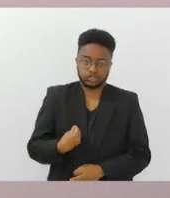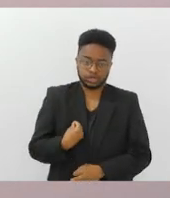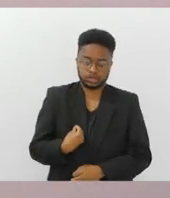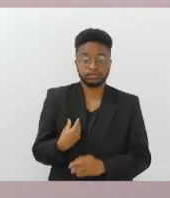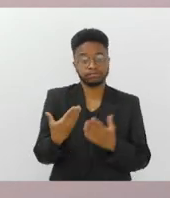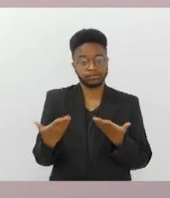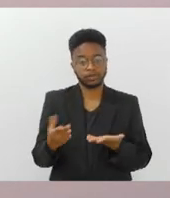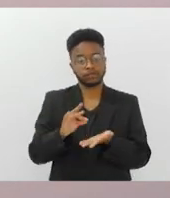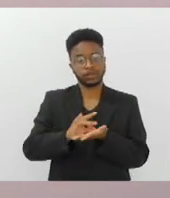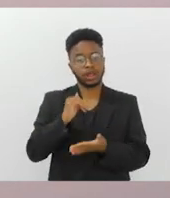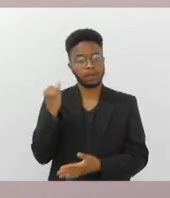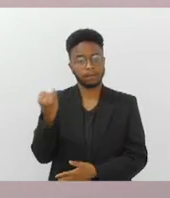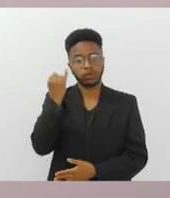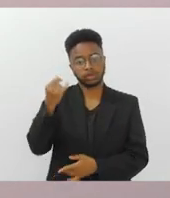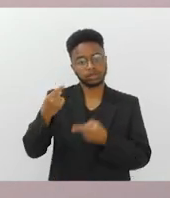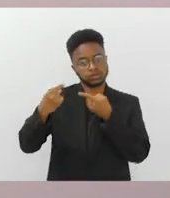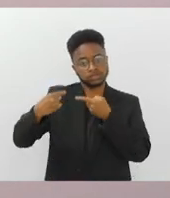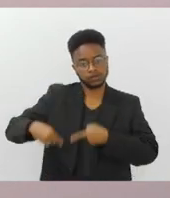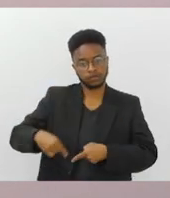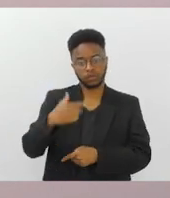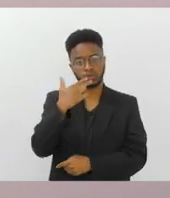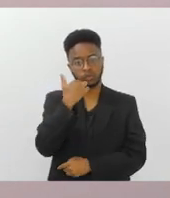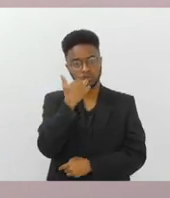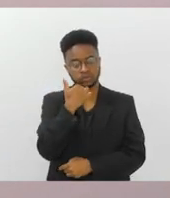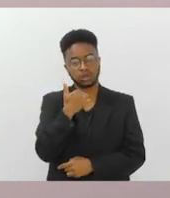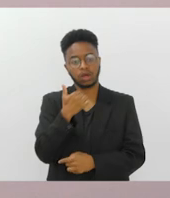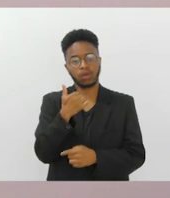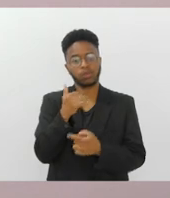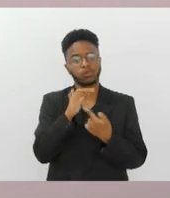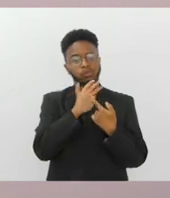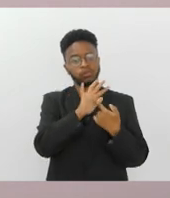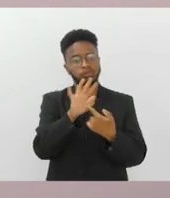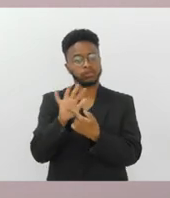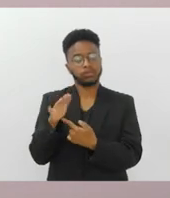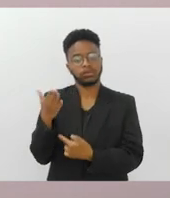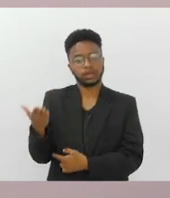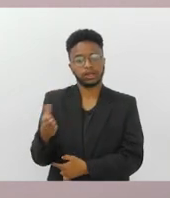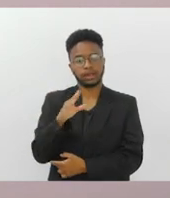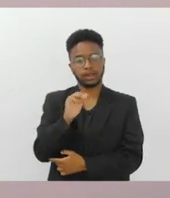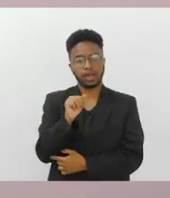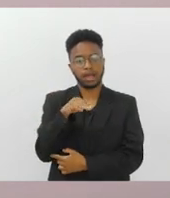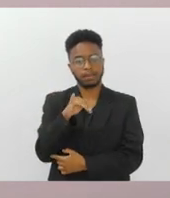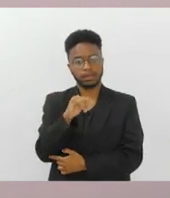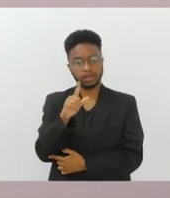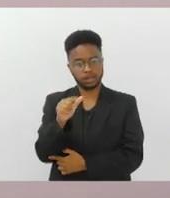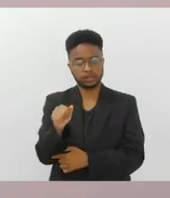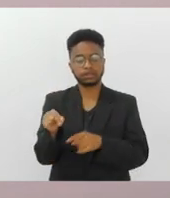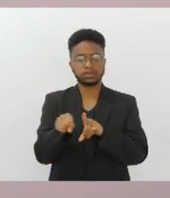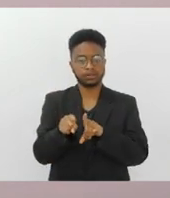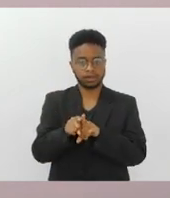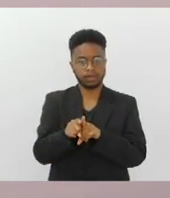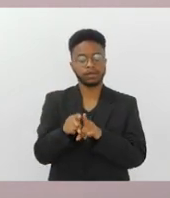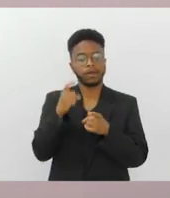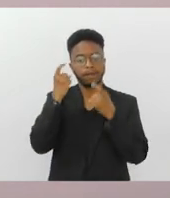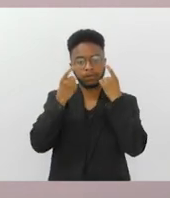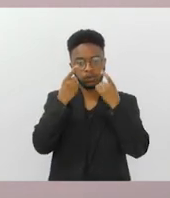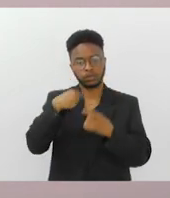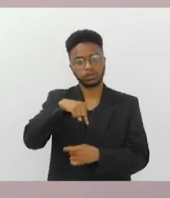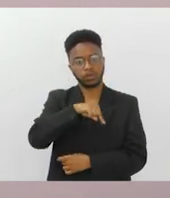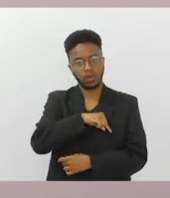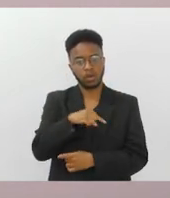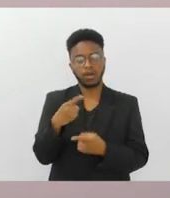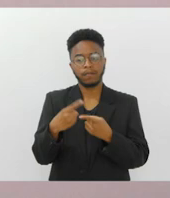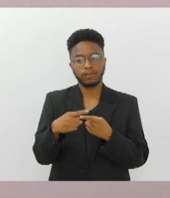super importante os desafios nutricionais apontados pela senhora Camila também, é uma preocupação nossa. Vejo